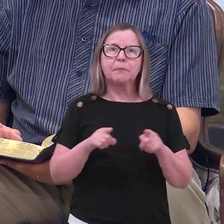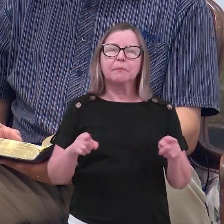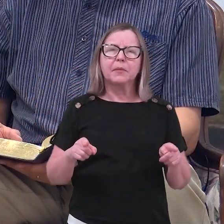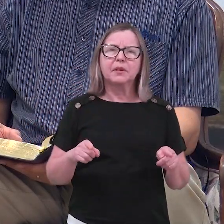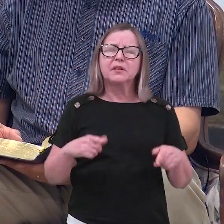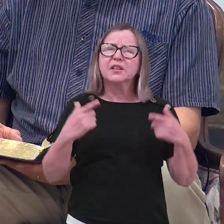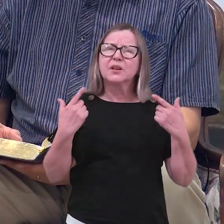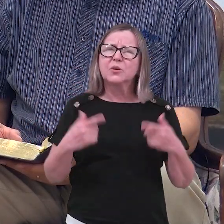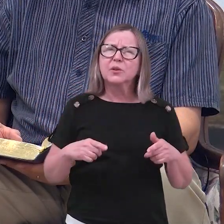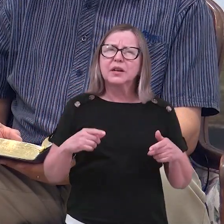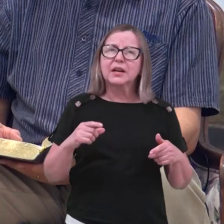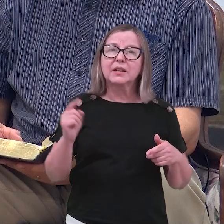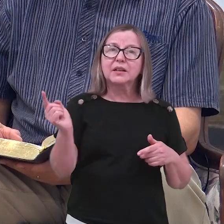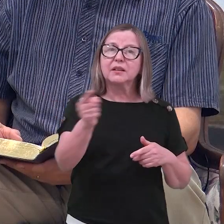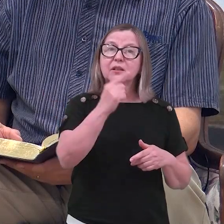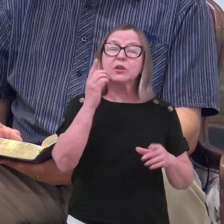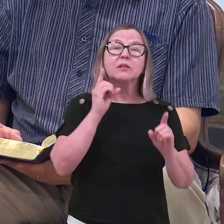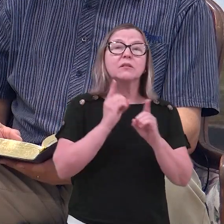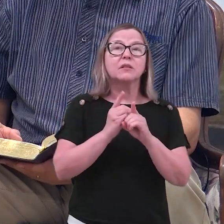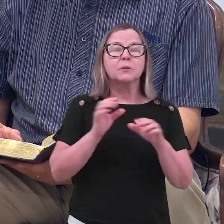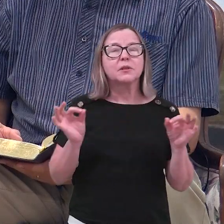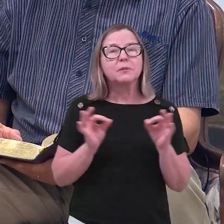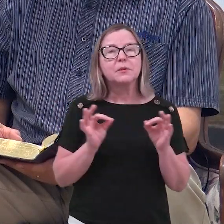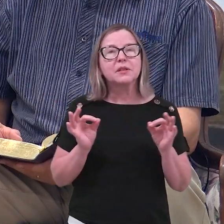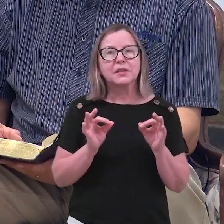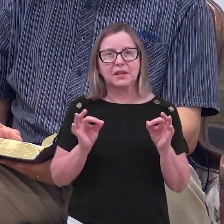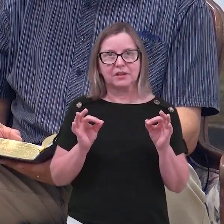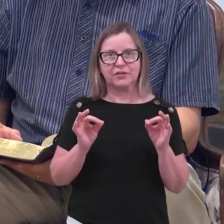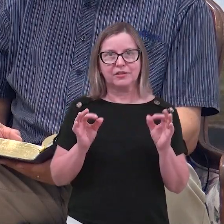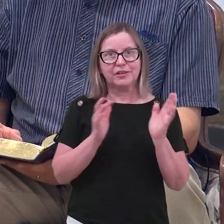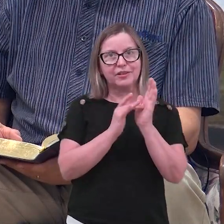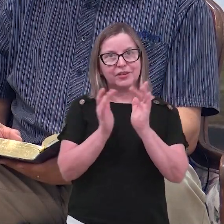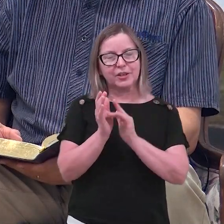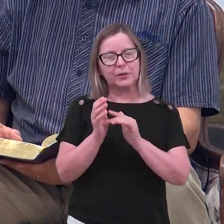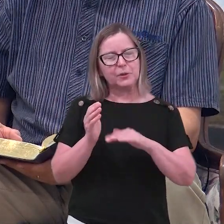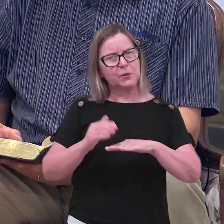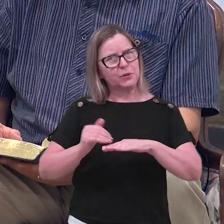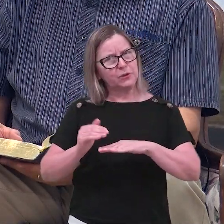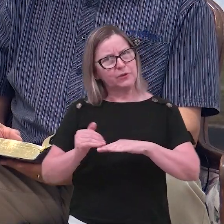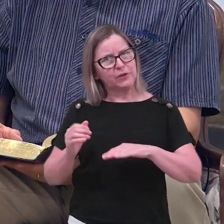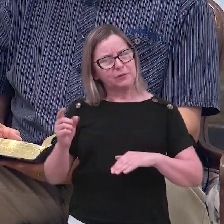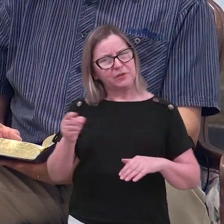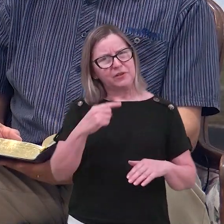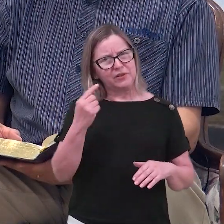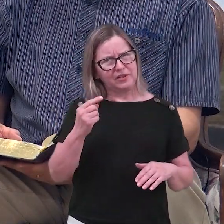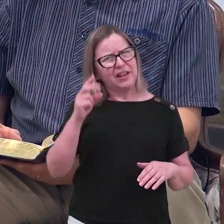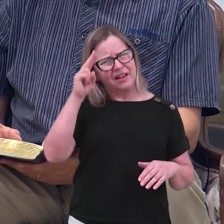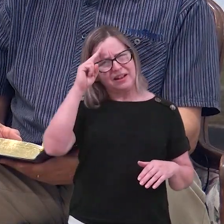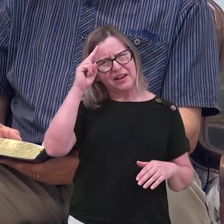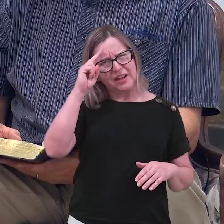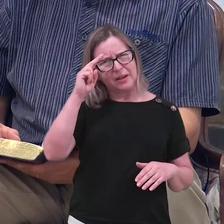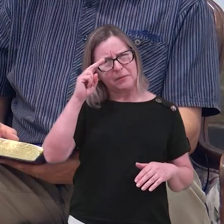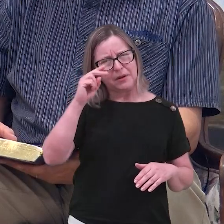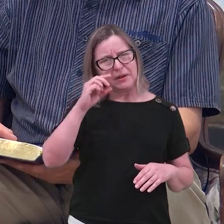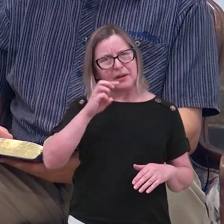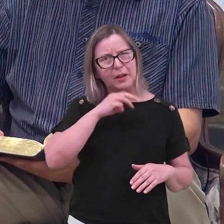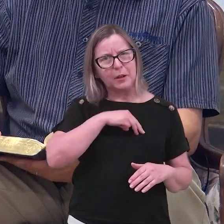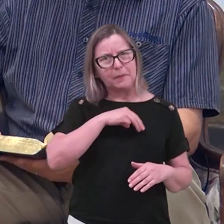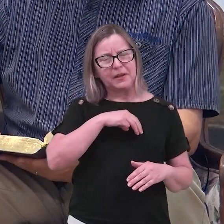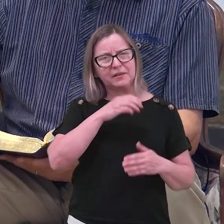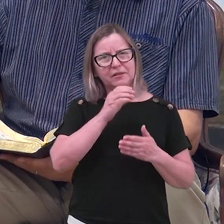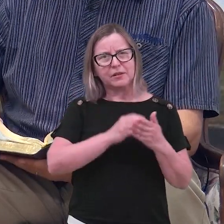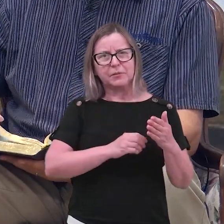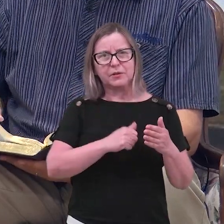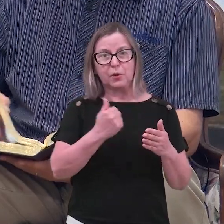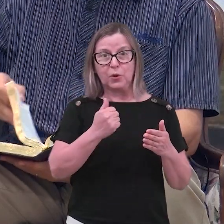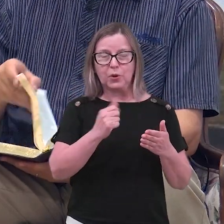encontrar simplicidade? Jesus, ele fez um convite para nós, pastor Érico. Lembra desse convite de Mateus 11,